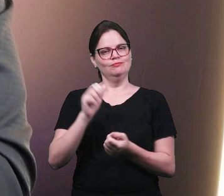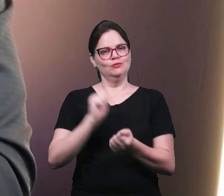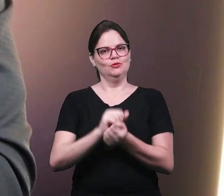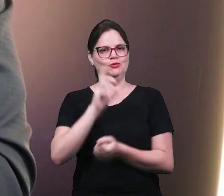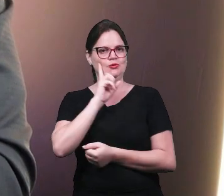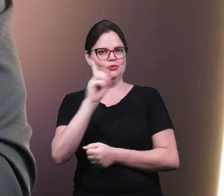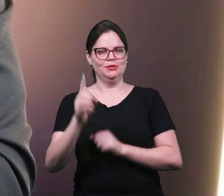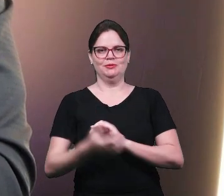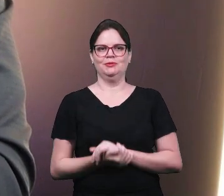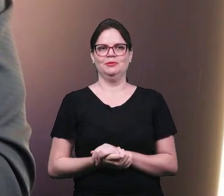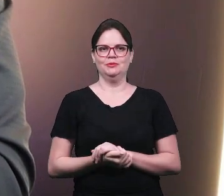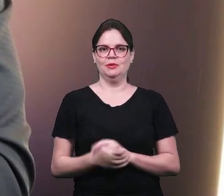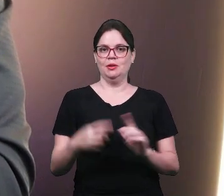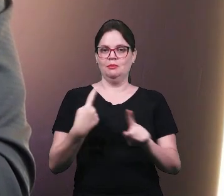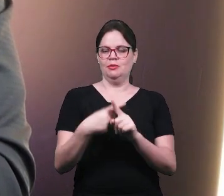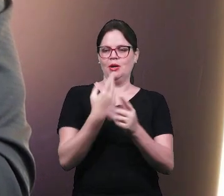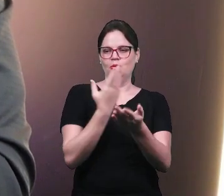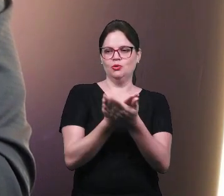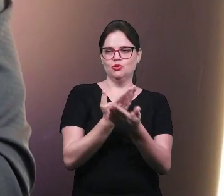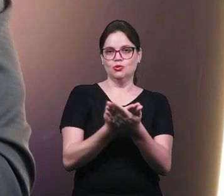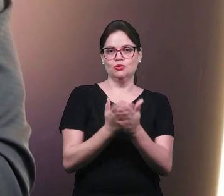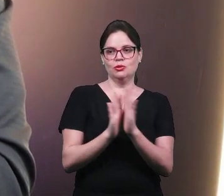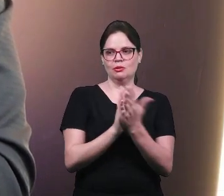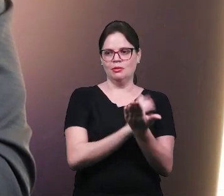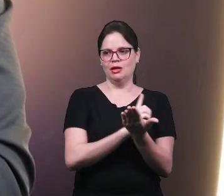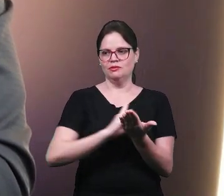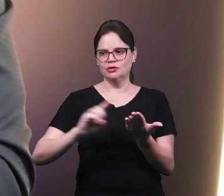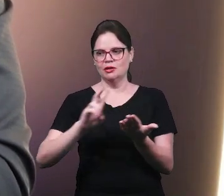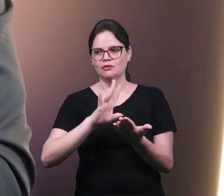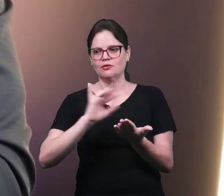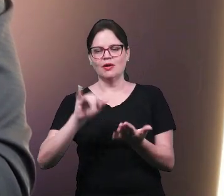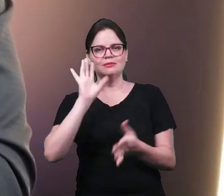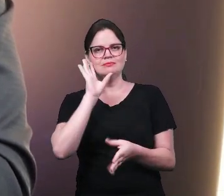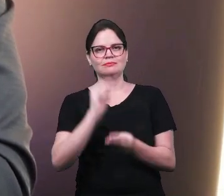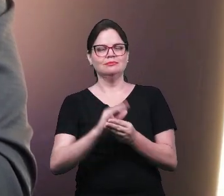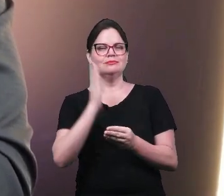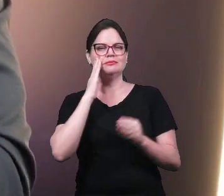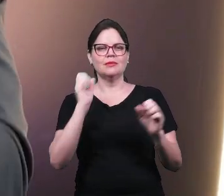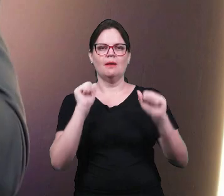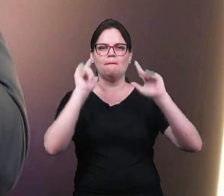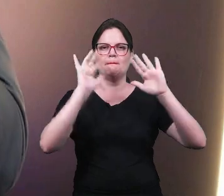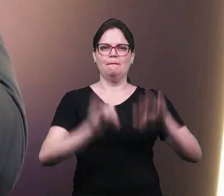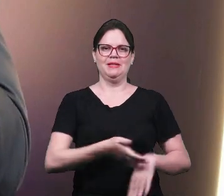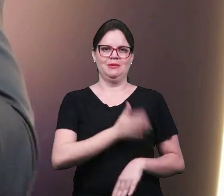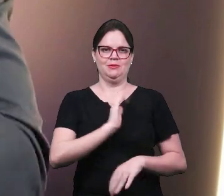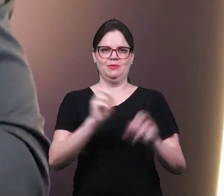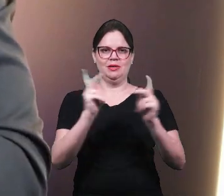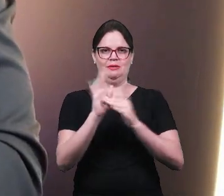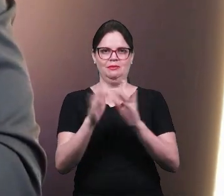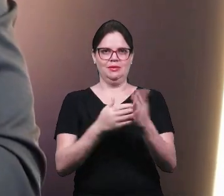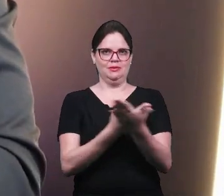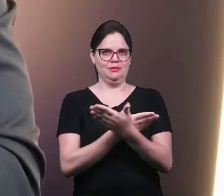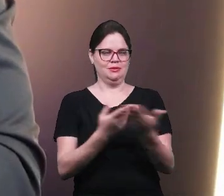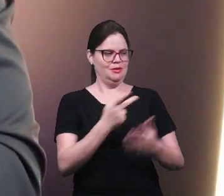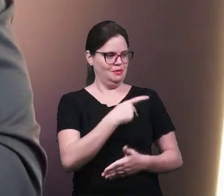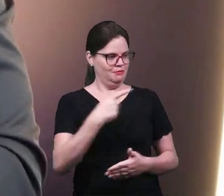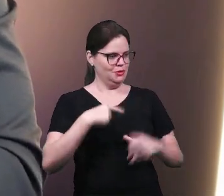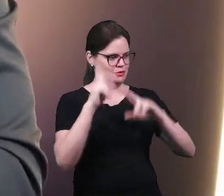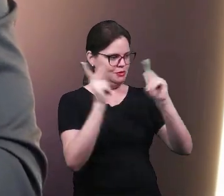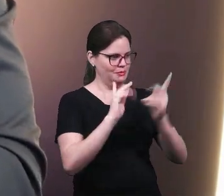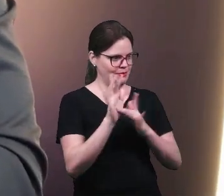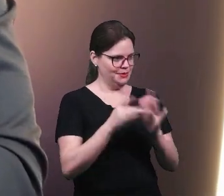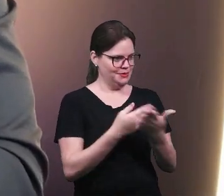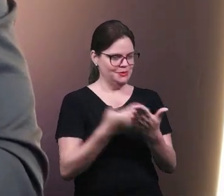né? O estudo da Palavra de Deus ele vai trazer esta bênção nos nossos corações. A todos, a paz do Senhor Jesus. Pastor